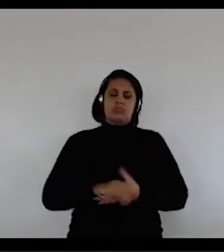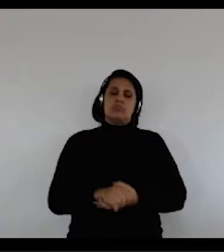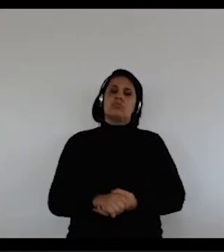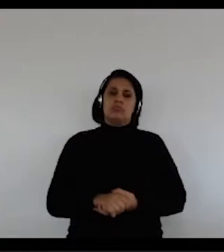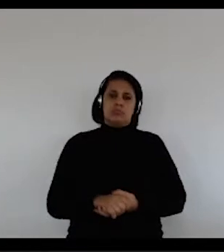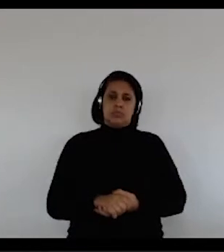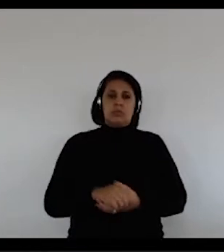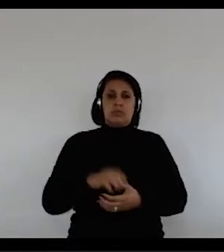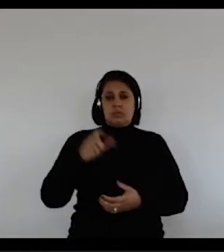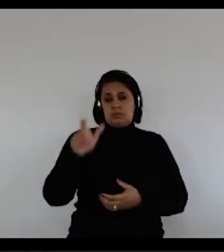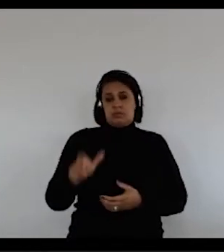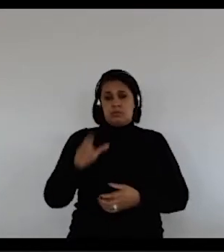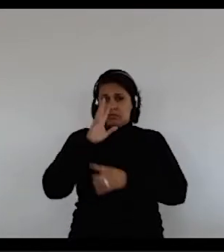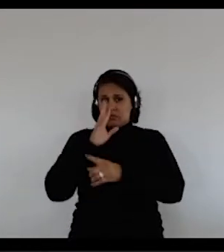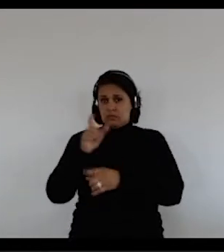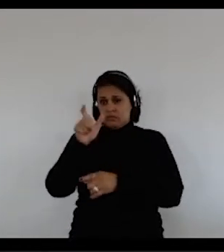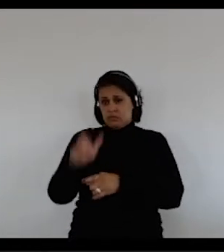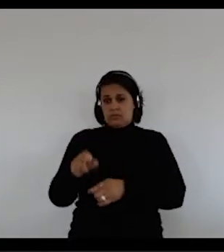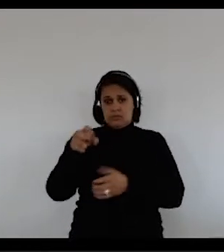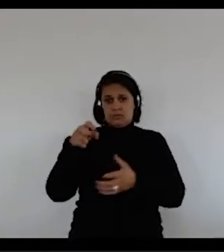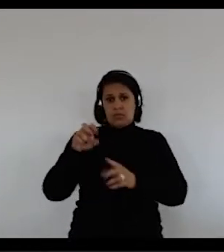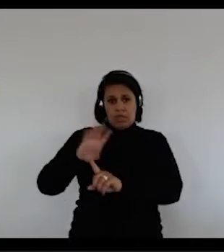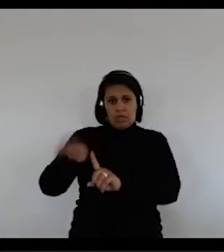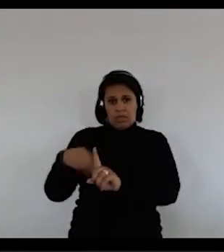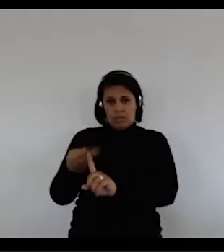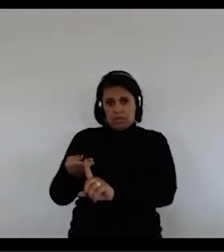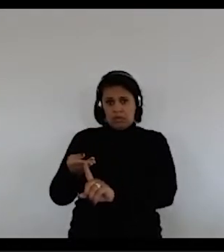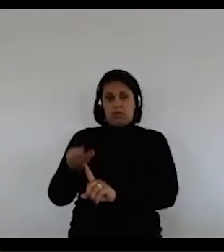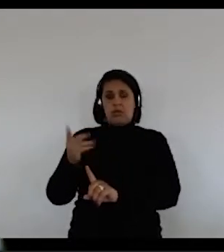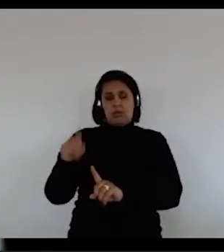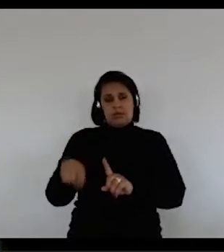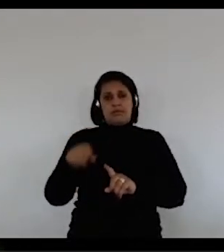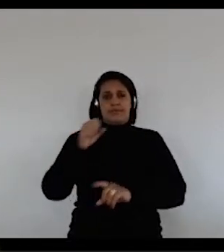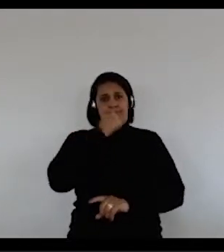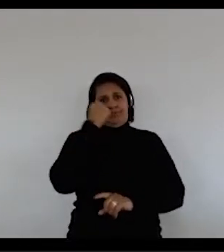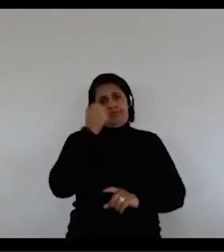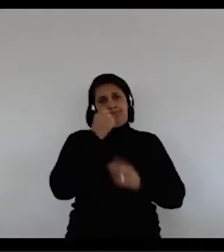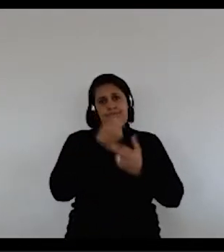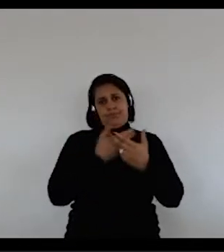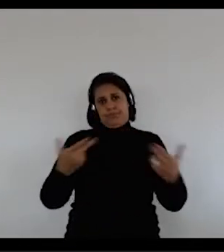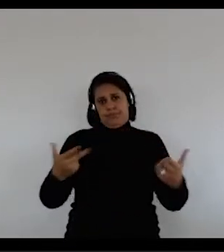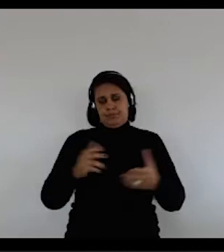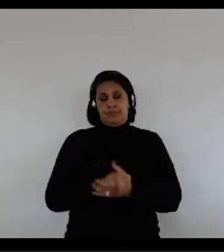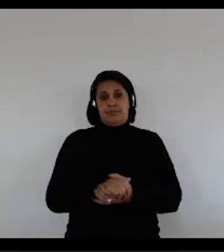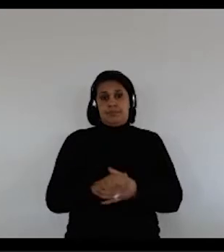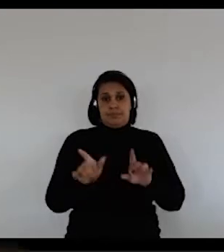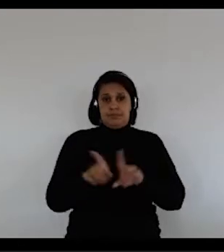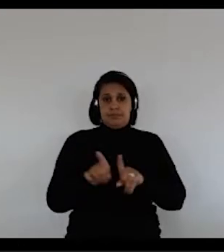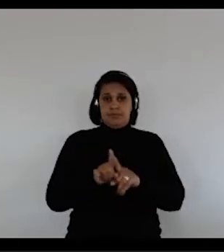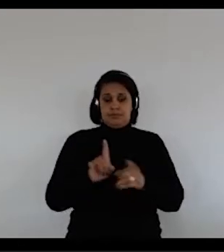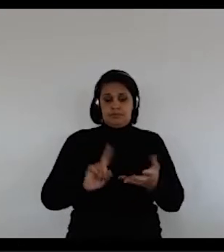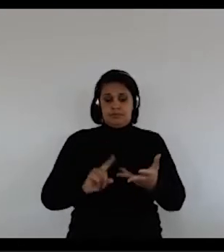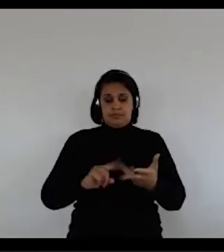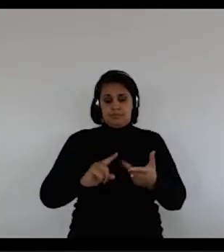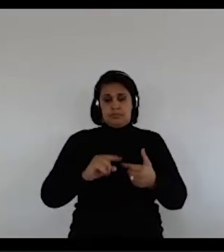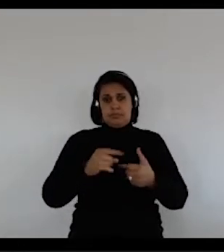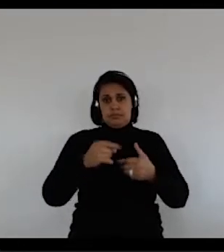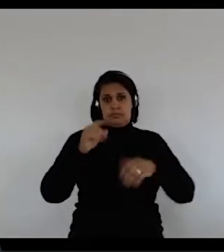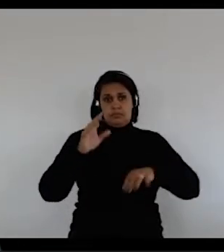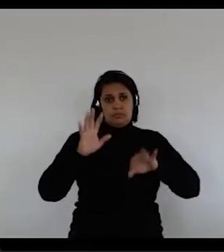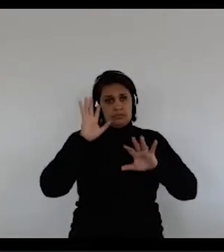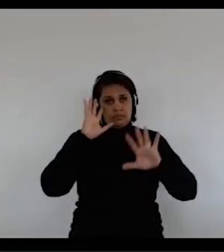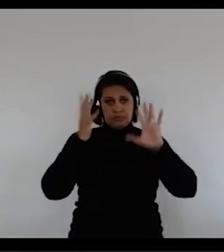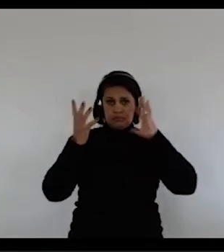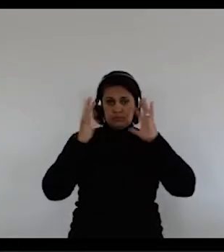fique acusado por delito grave. Também as deliberações dos tribunais podem se fazer em